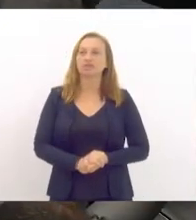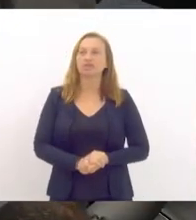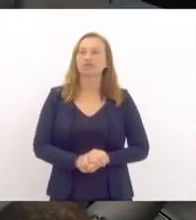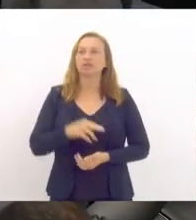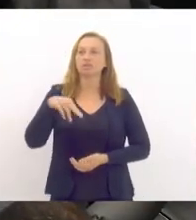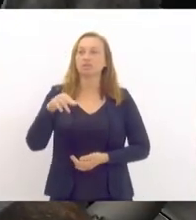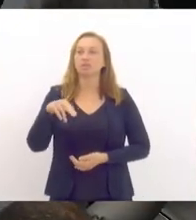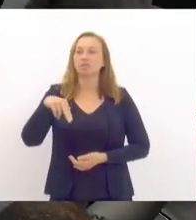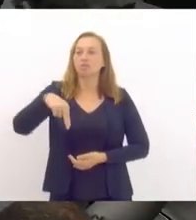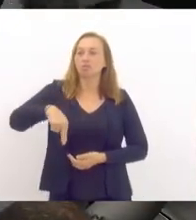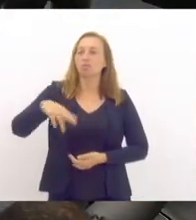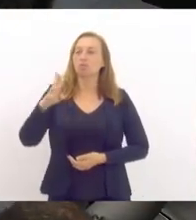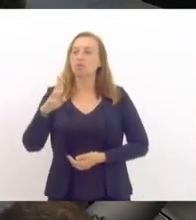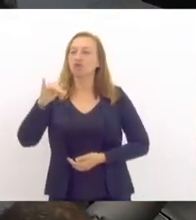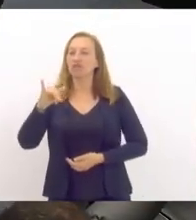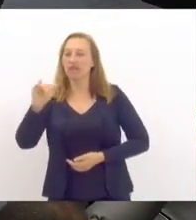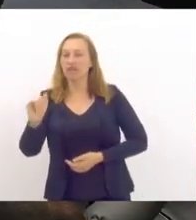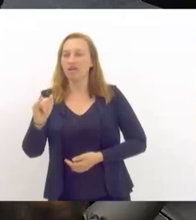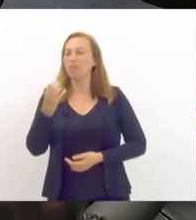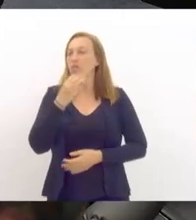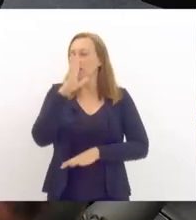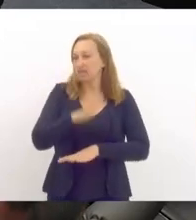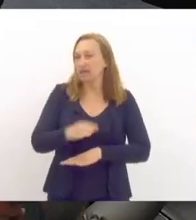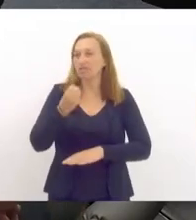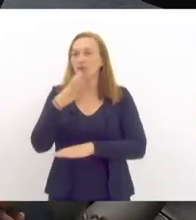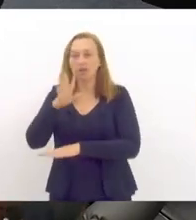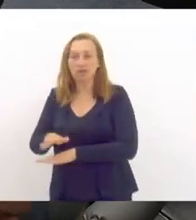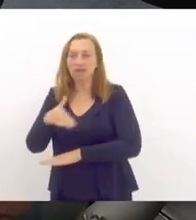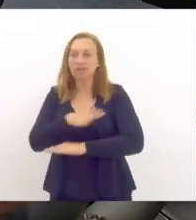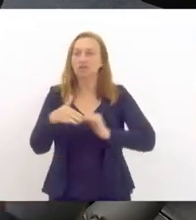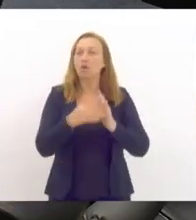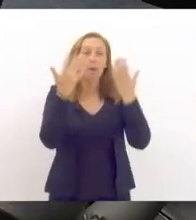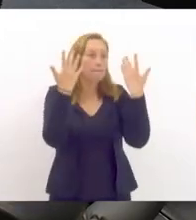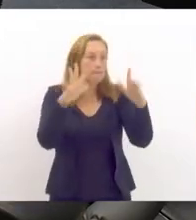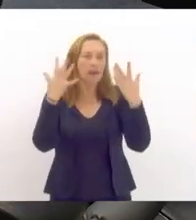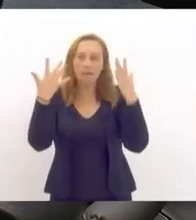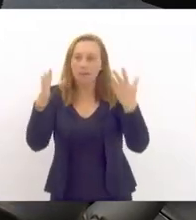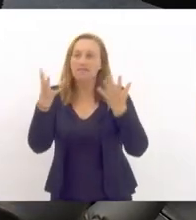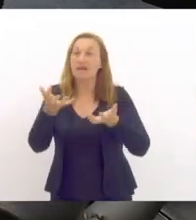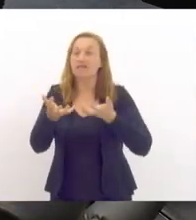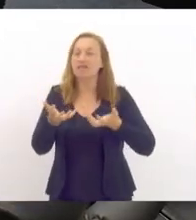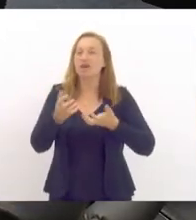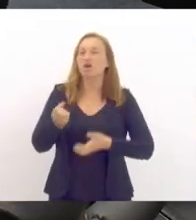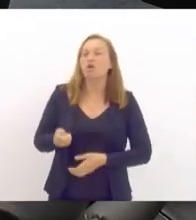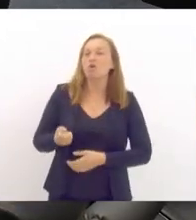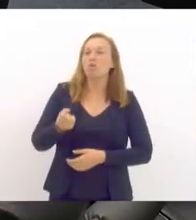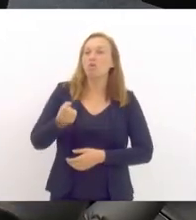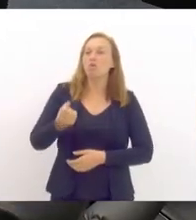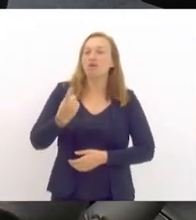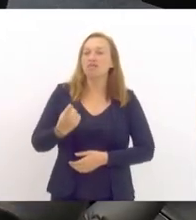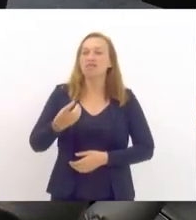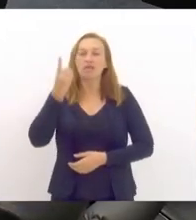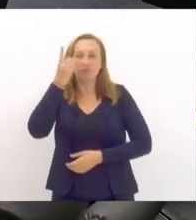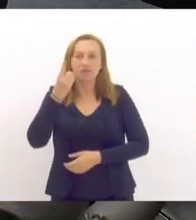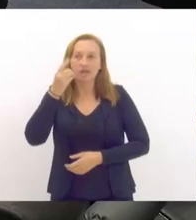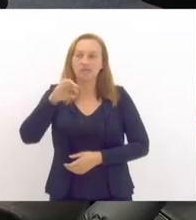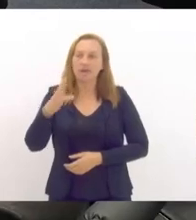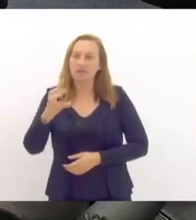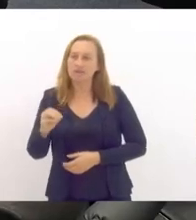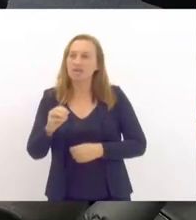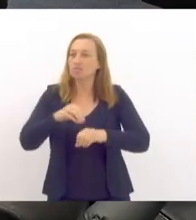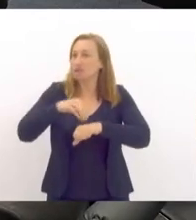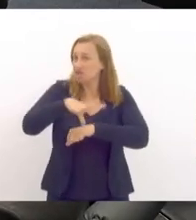Boa tarde Boa tarde a todos eu queria parabenizar o ex-deputado Marcelo cabeleireiro pela